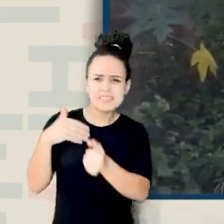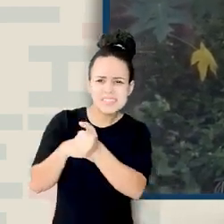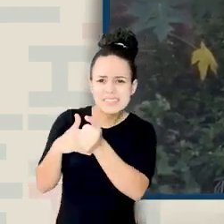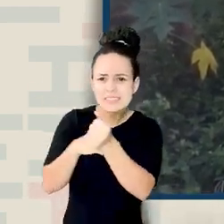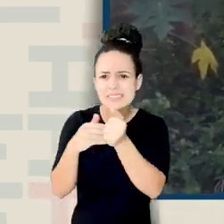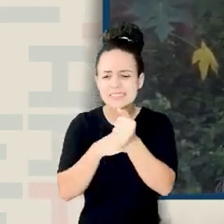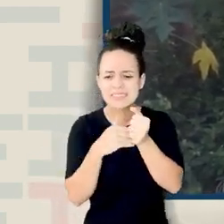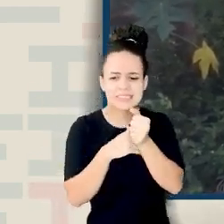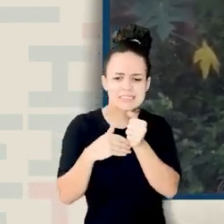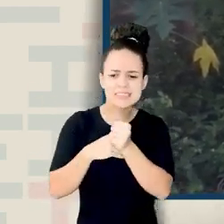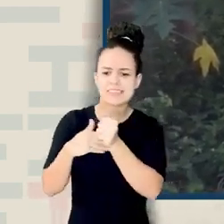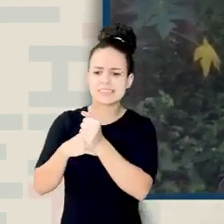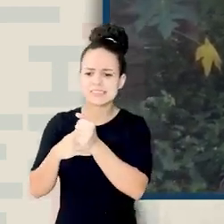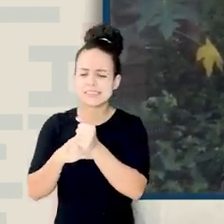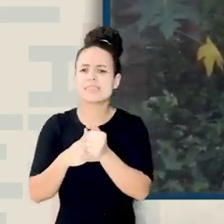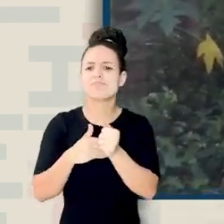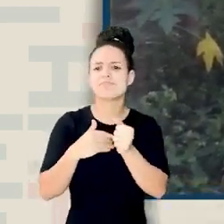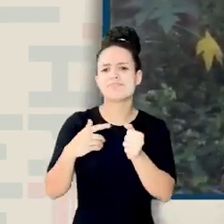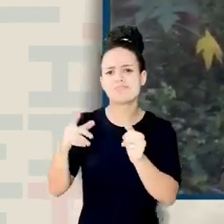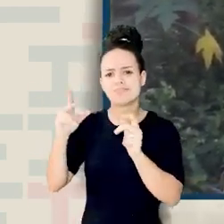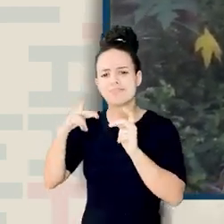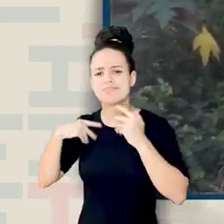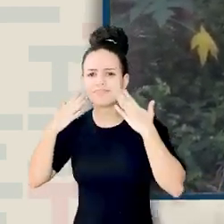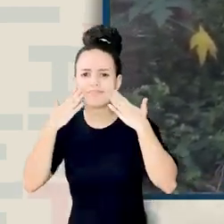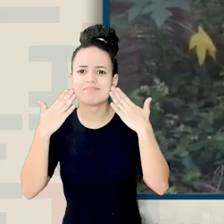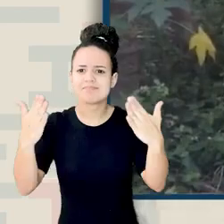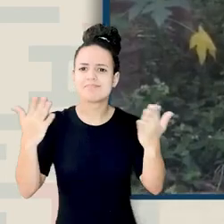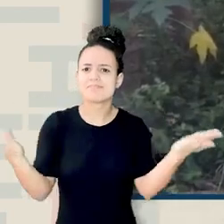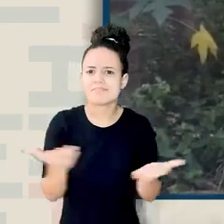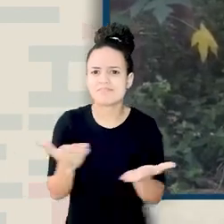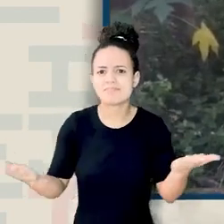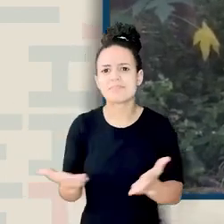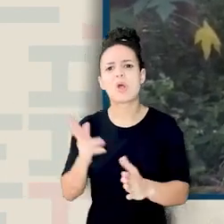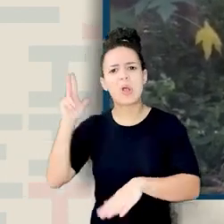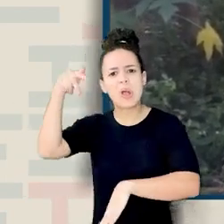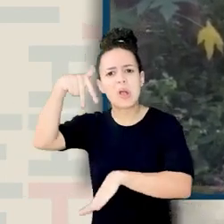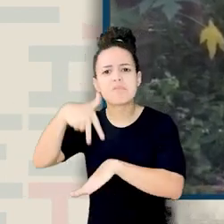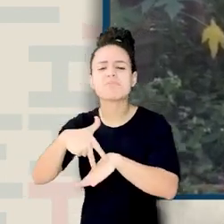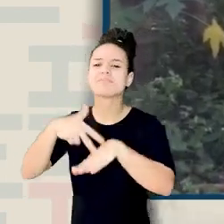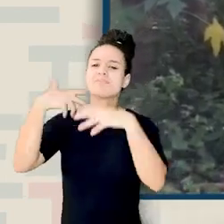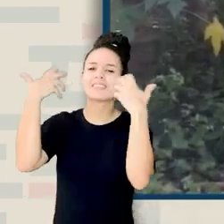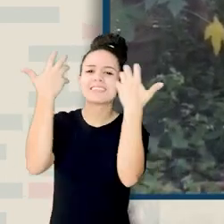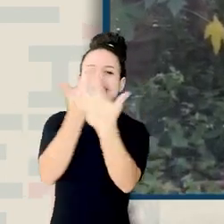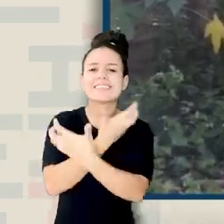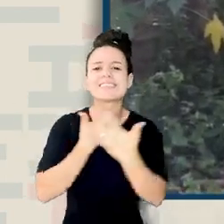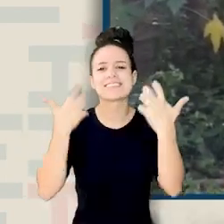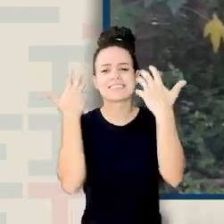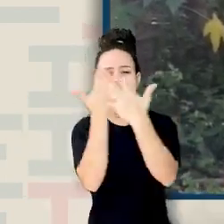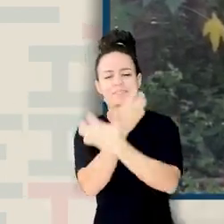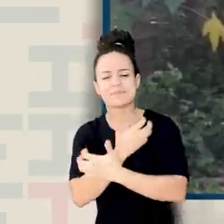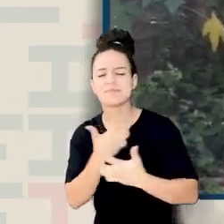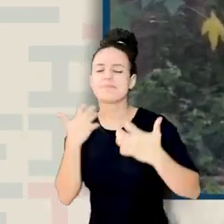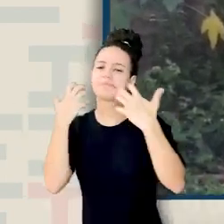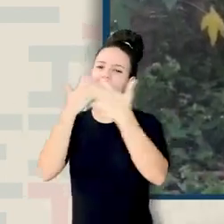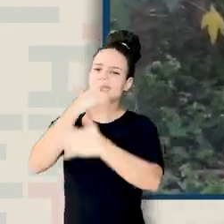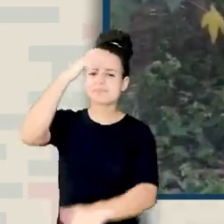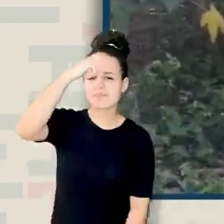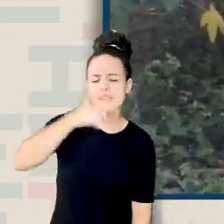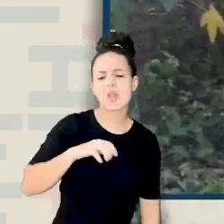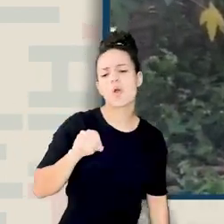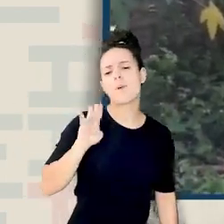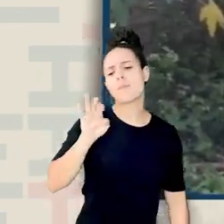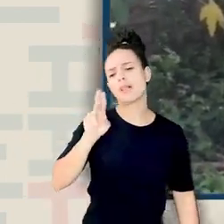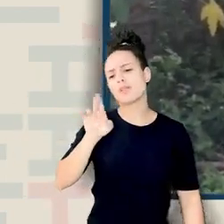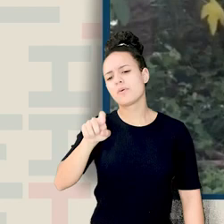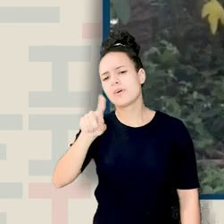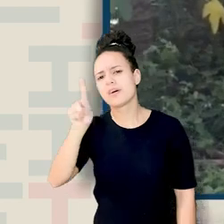segredos são enfim nossos medos que agora viemos cantar. Ser o